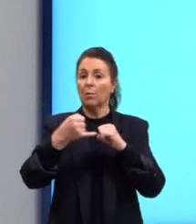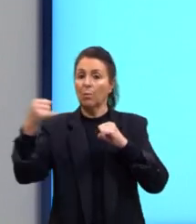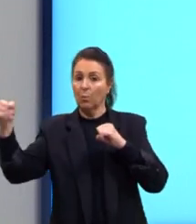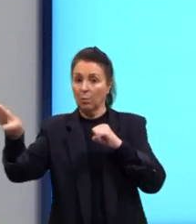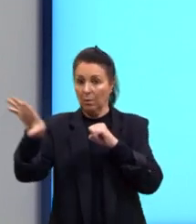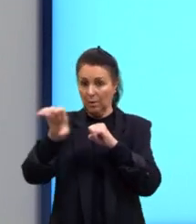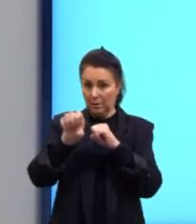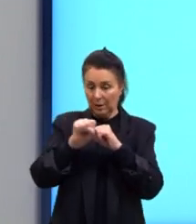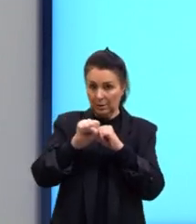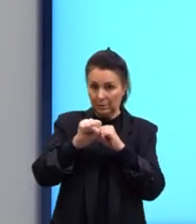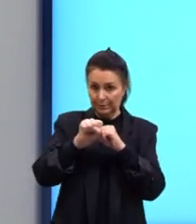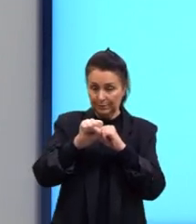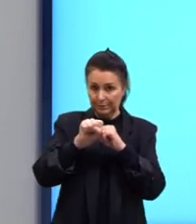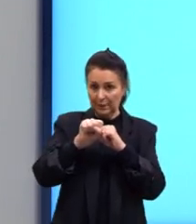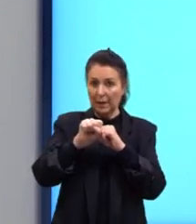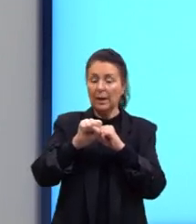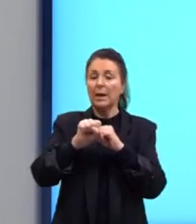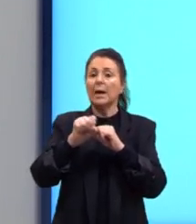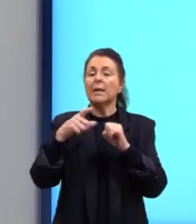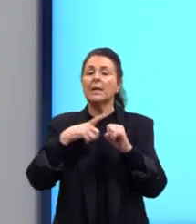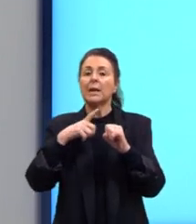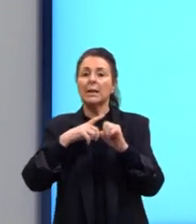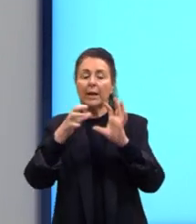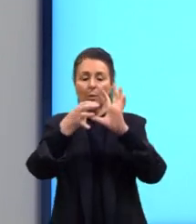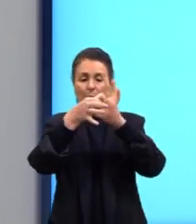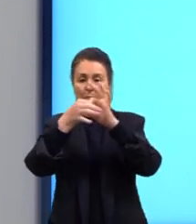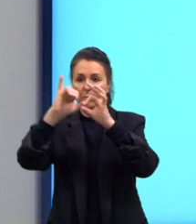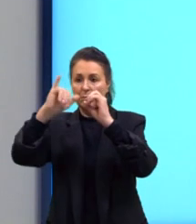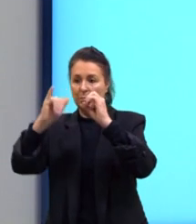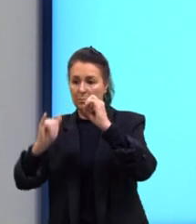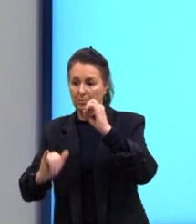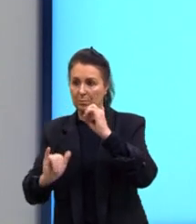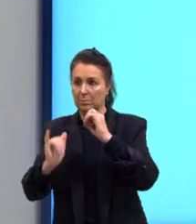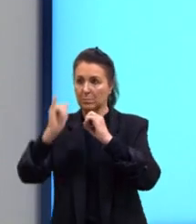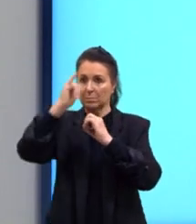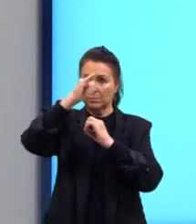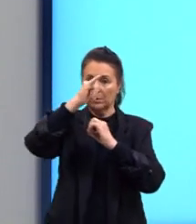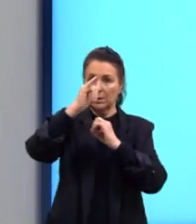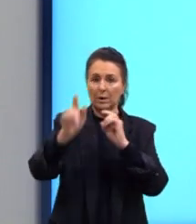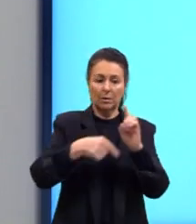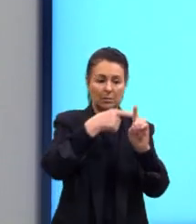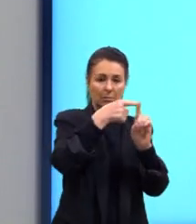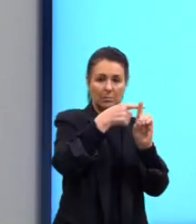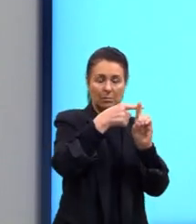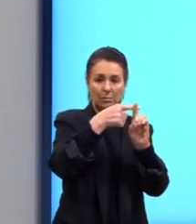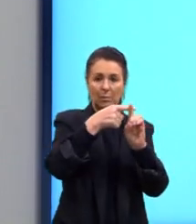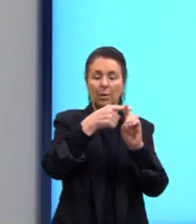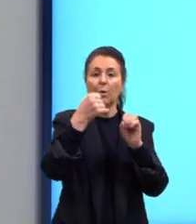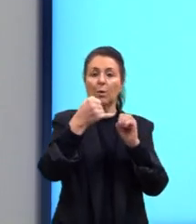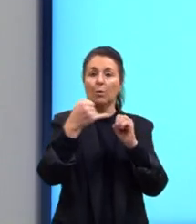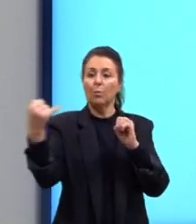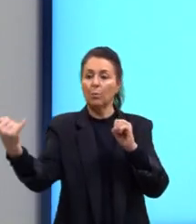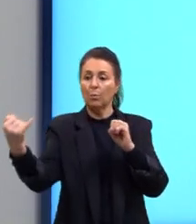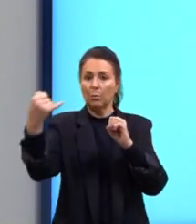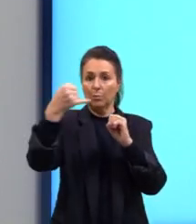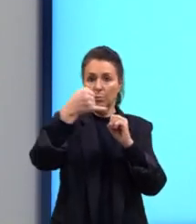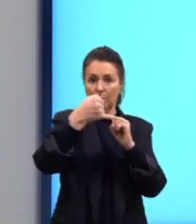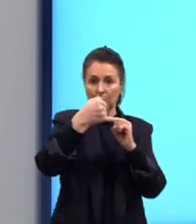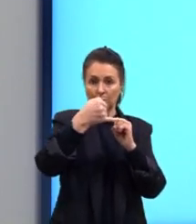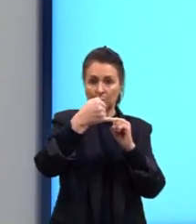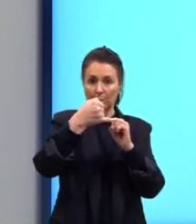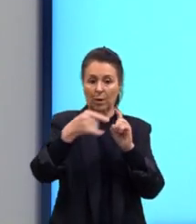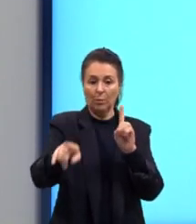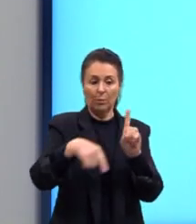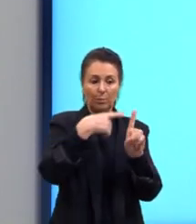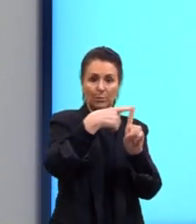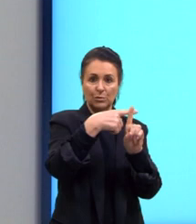é o polo negativo ainda que sofra redução enquanto ONU o ano é o pólo